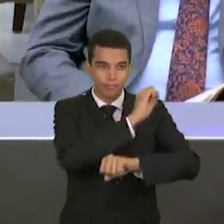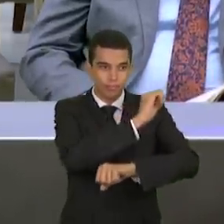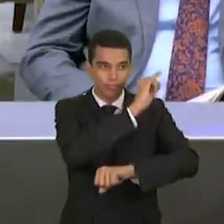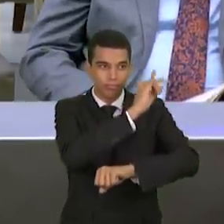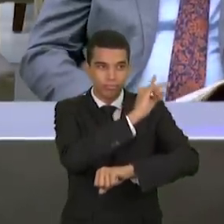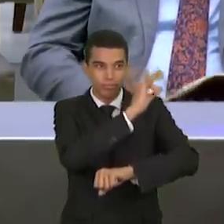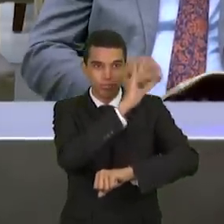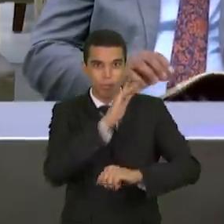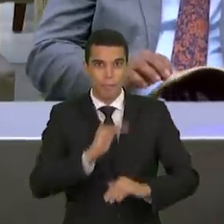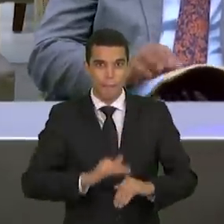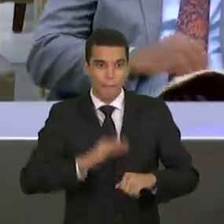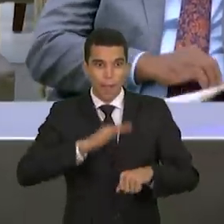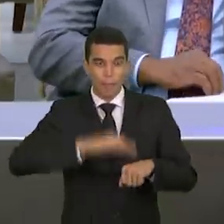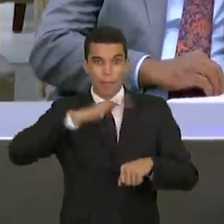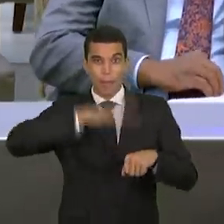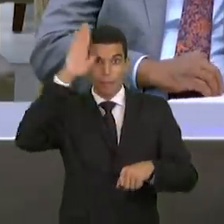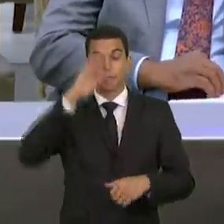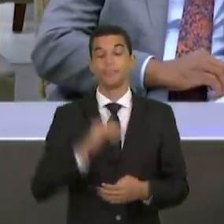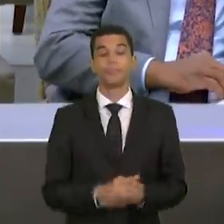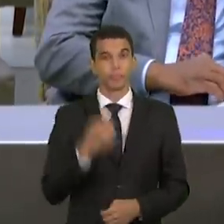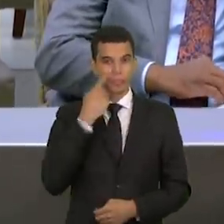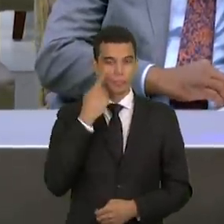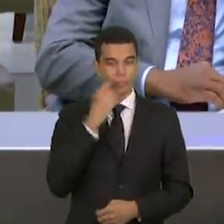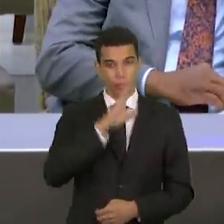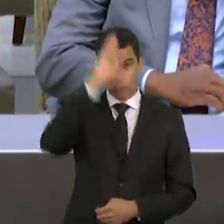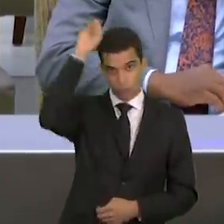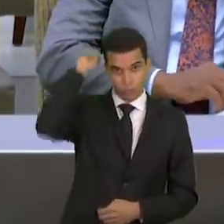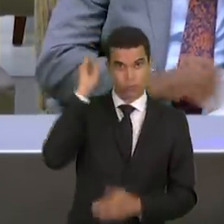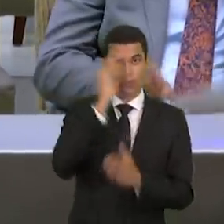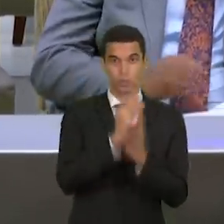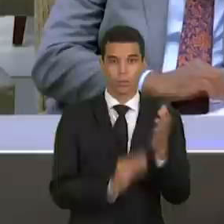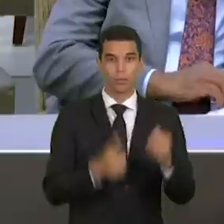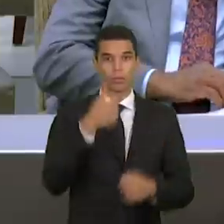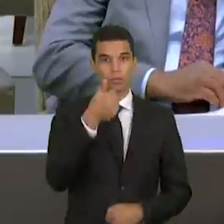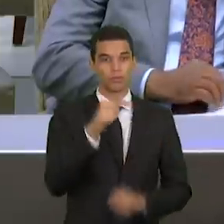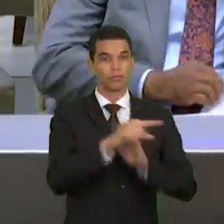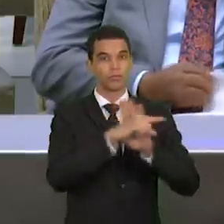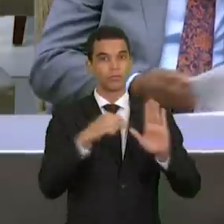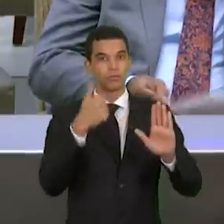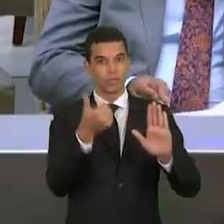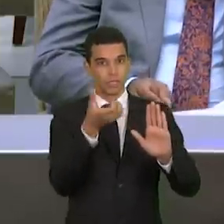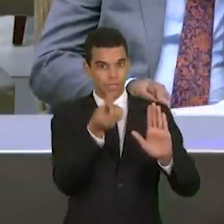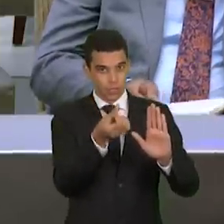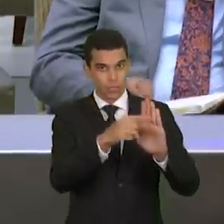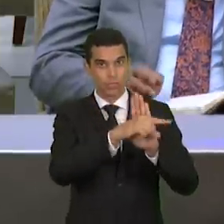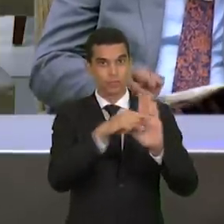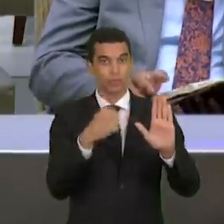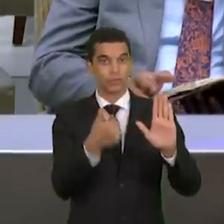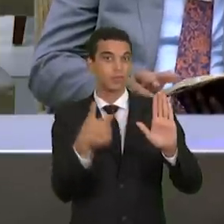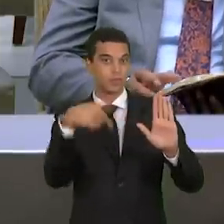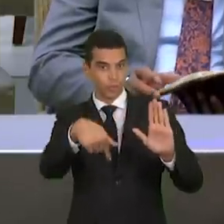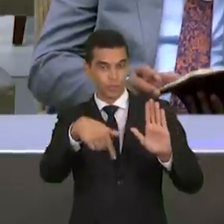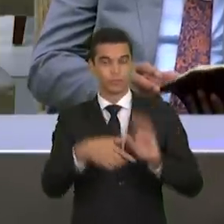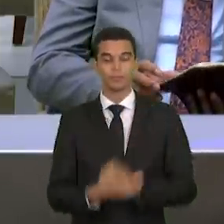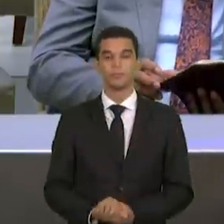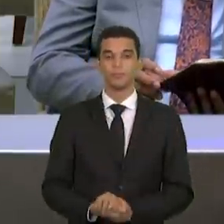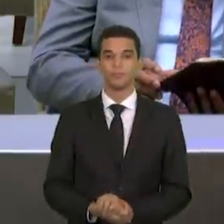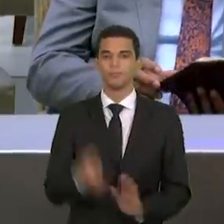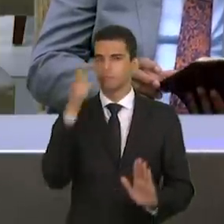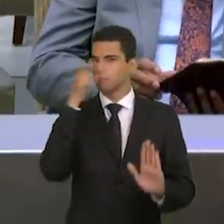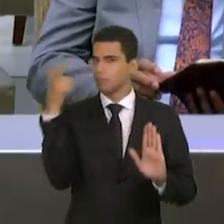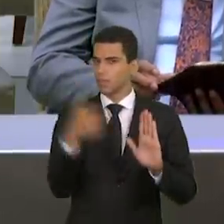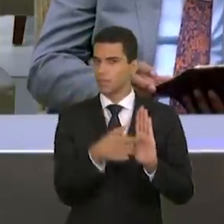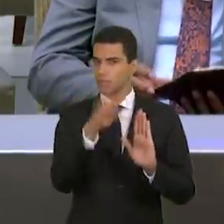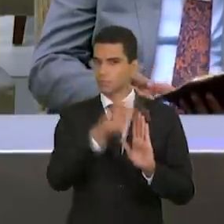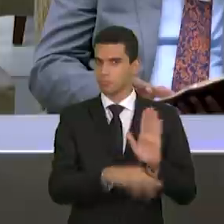Romanos capítulo 1 e o versículo 16 e o 17. Que coisa interessante a palavra do Senhor